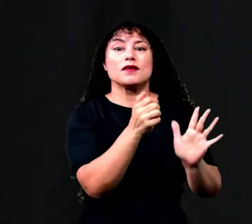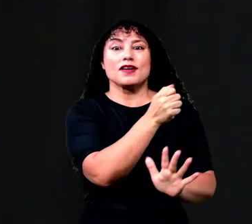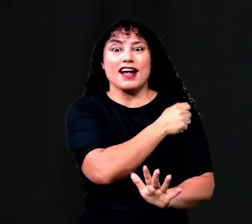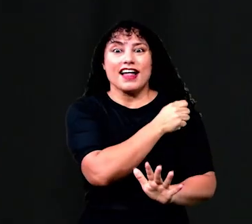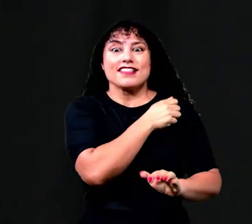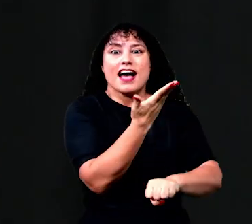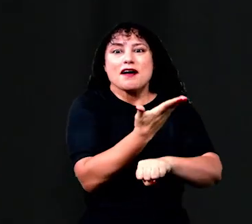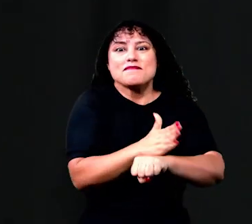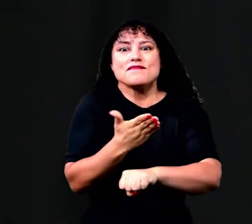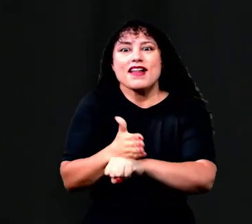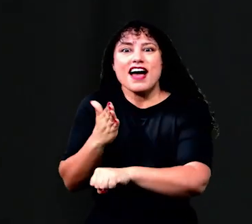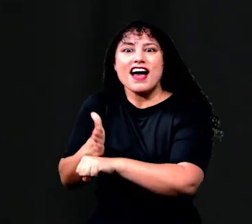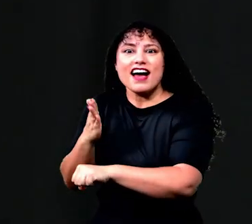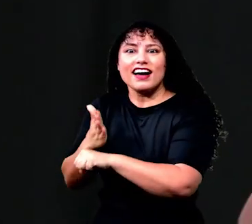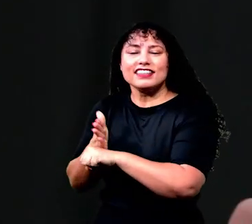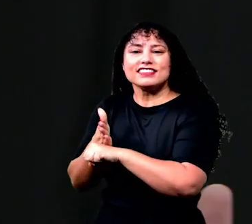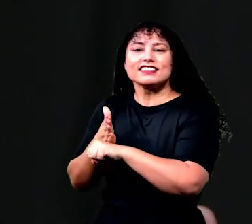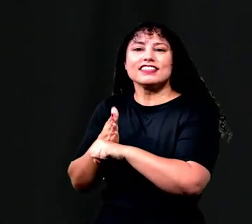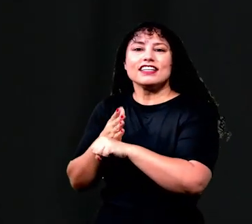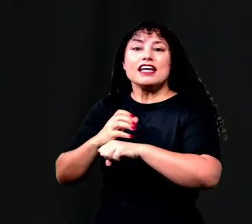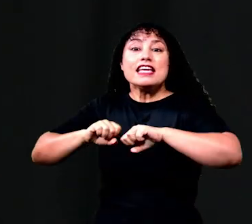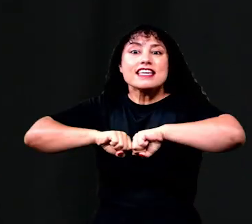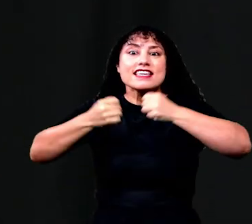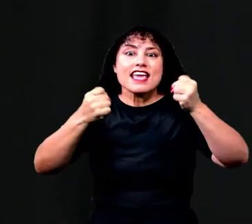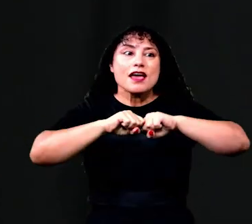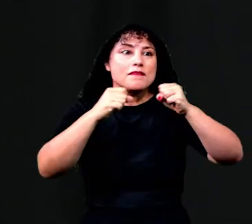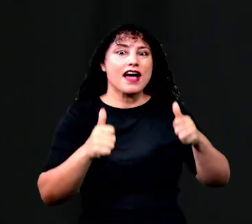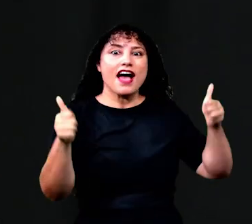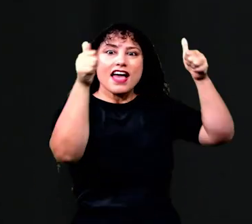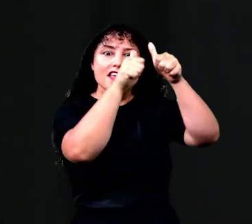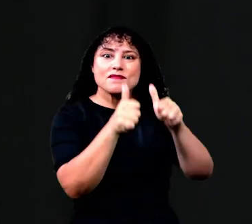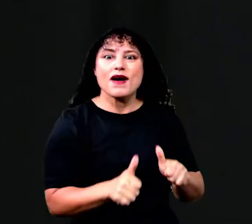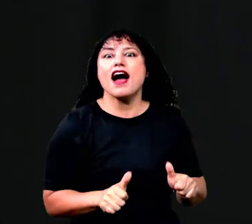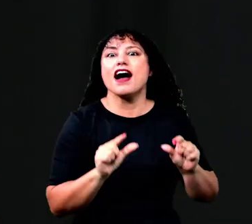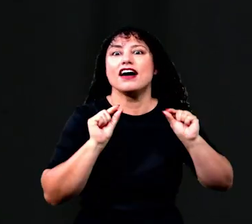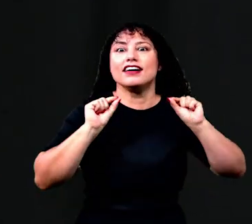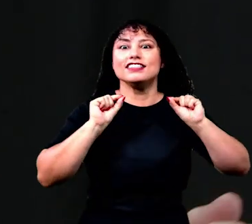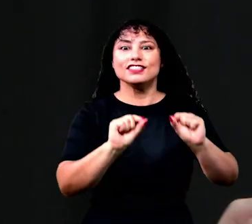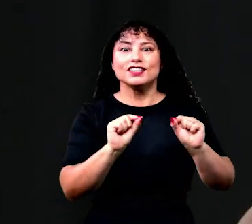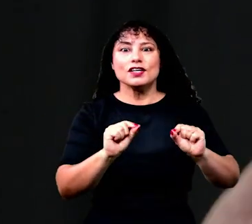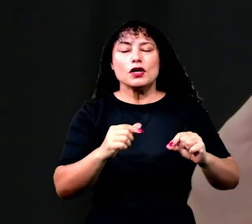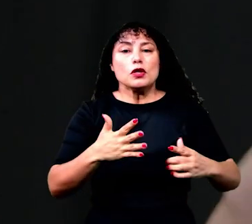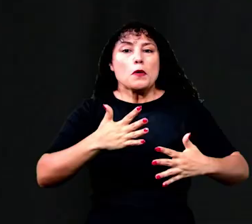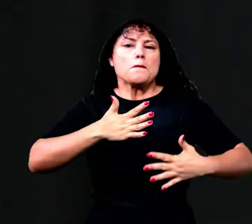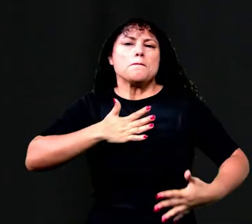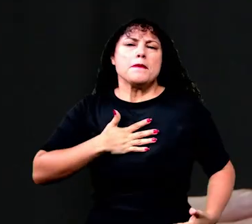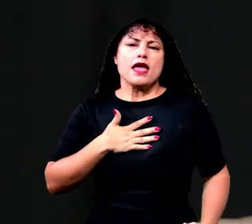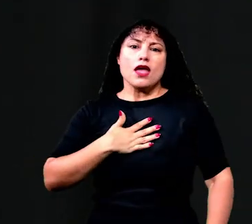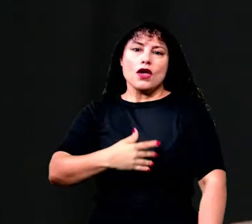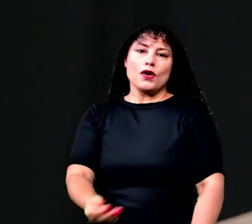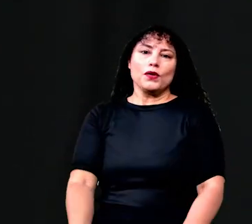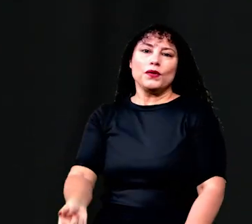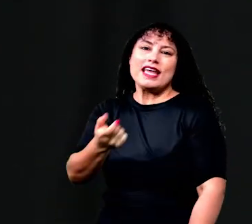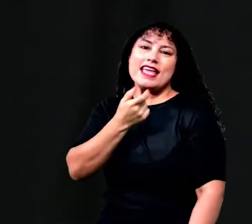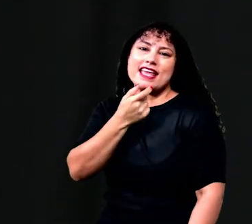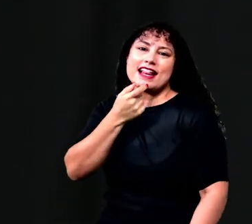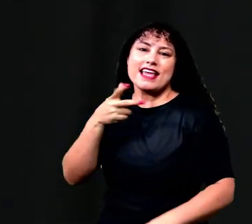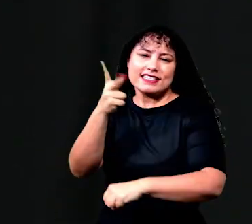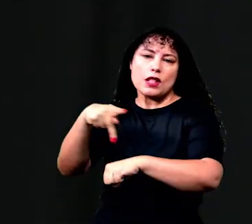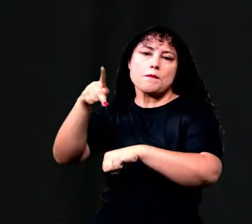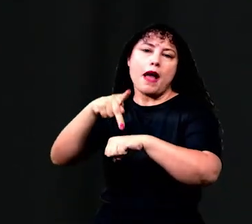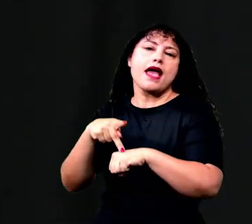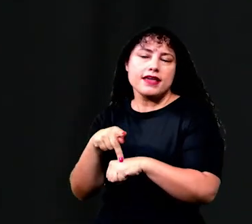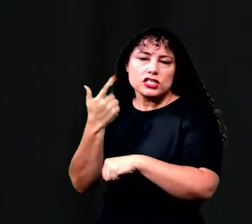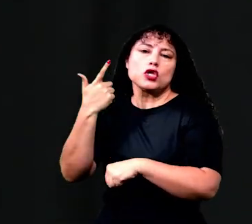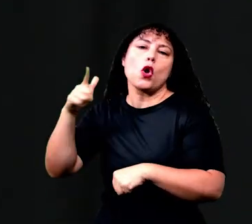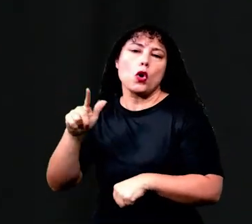na prática, e desconstruir a imagem do o meu inglês é do país tal, ou o